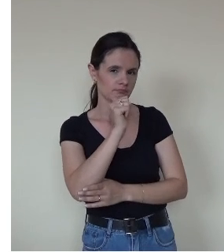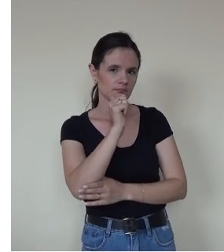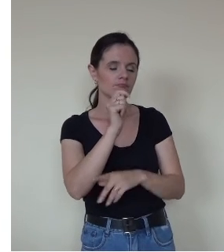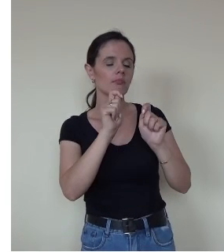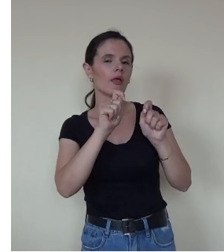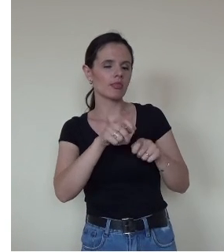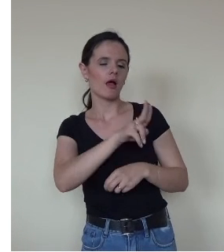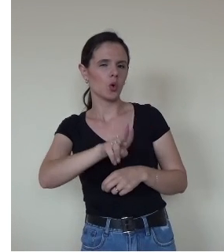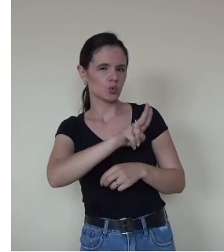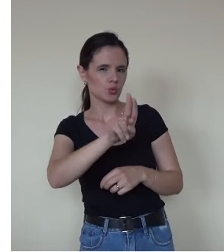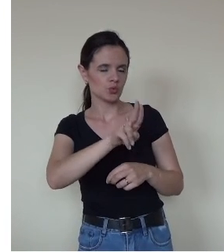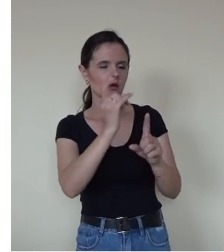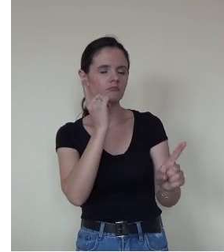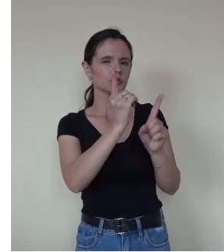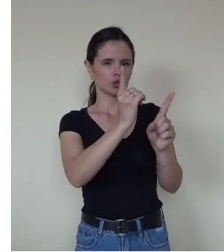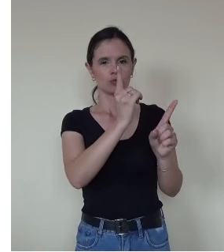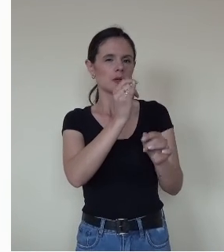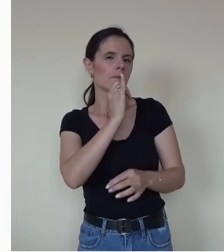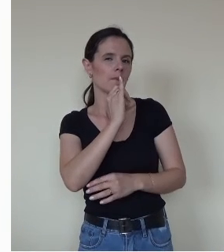em uma investigação criminal.